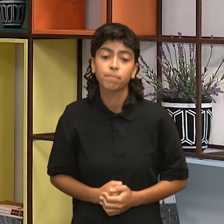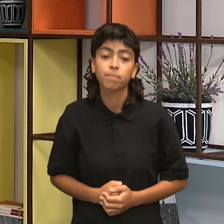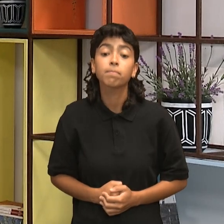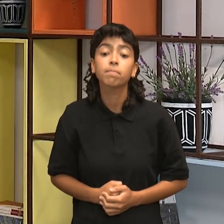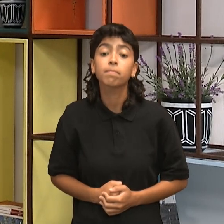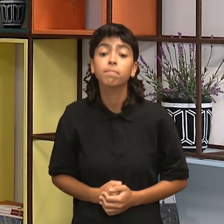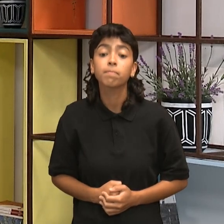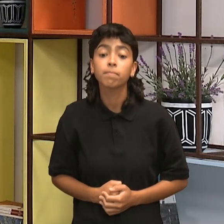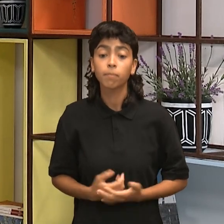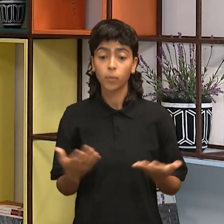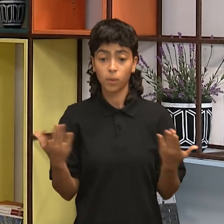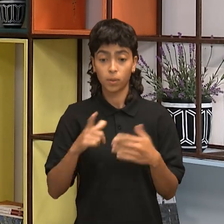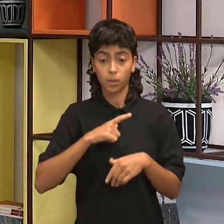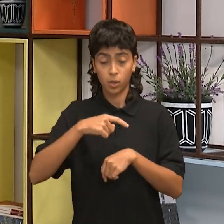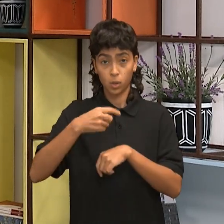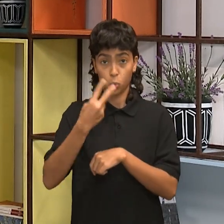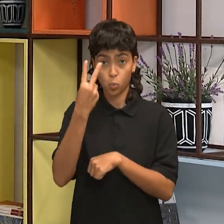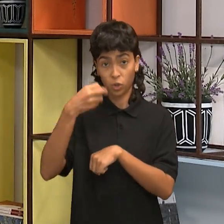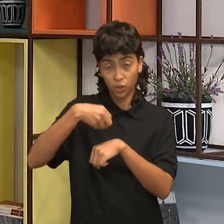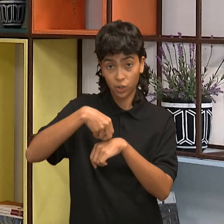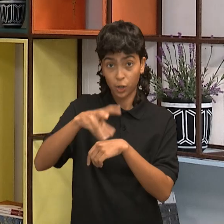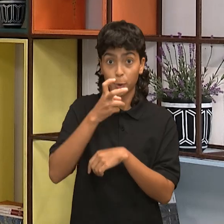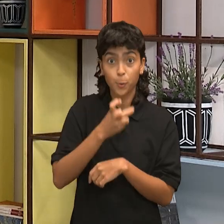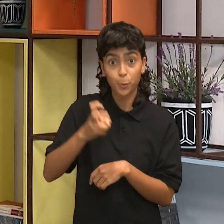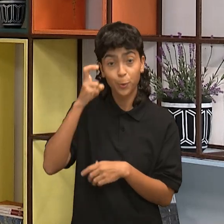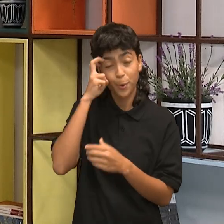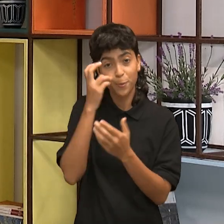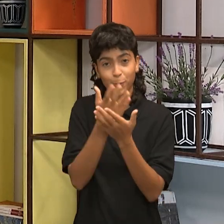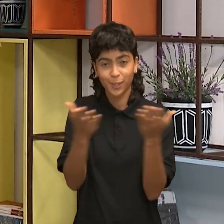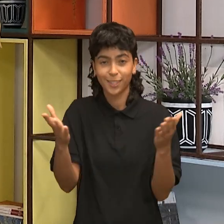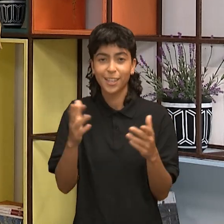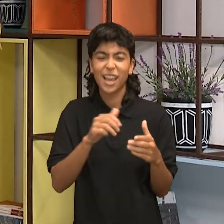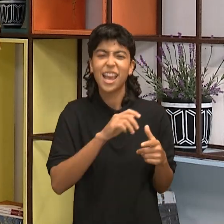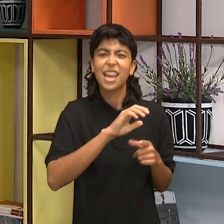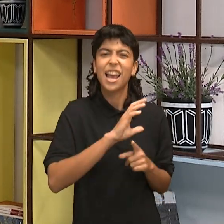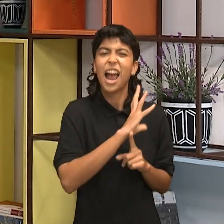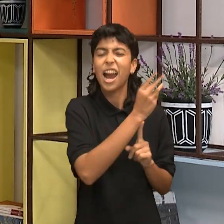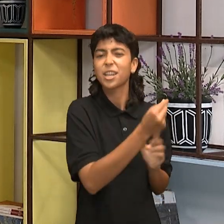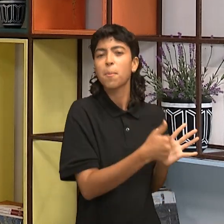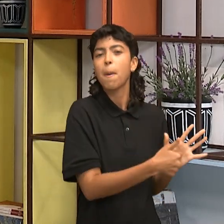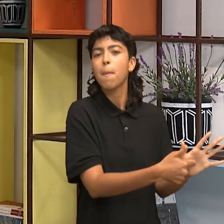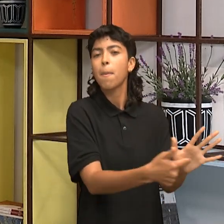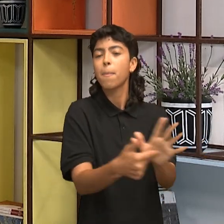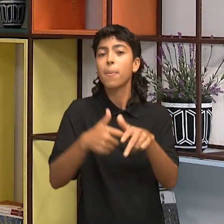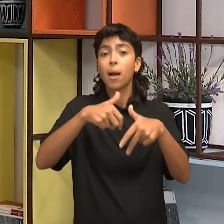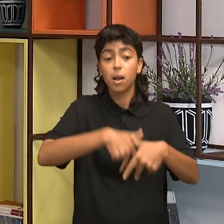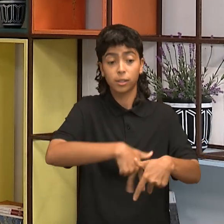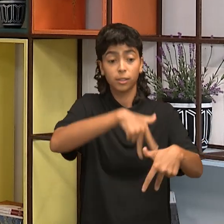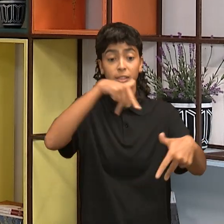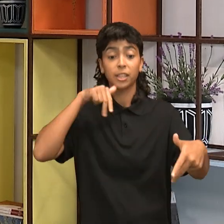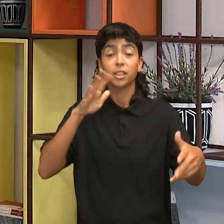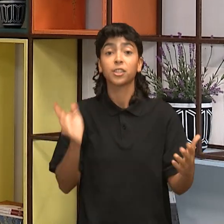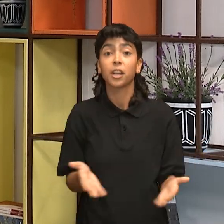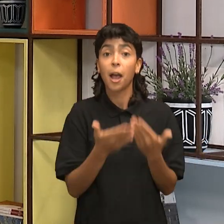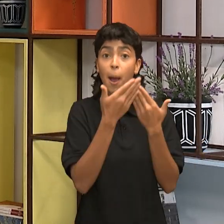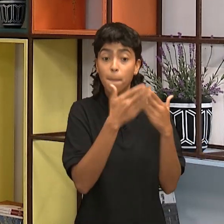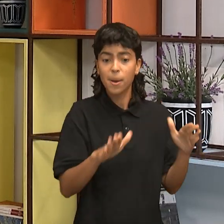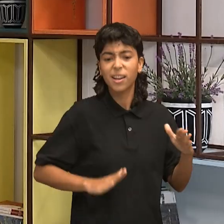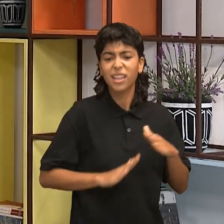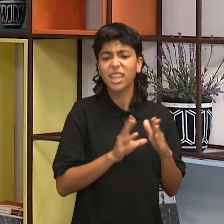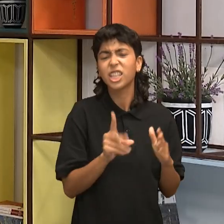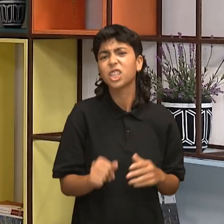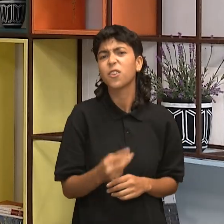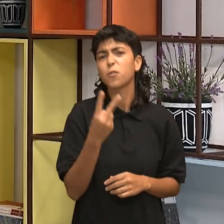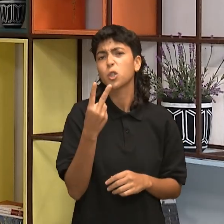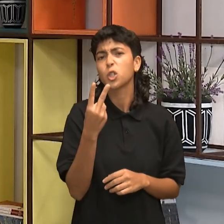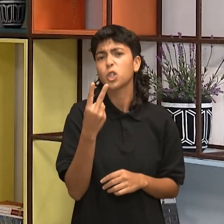E agora eu tenho 2 dicas culturais para você. A exposição Ancestralidades está aberta para visitação até o dia 28